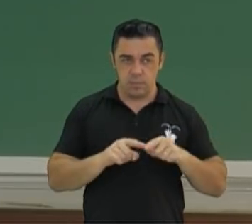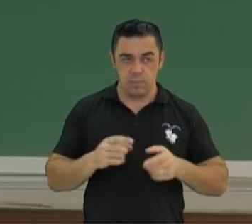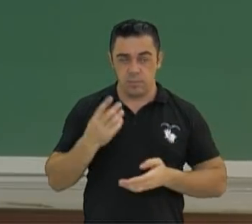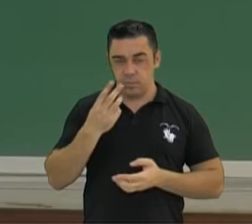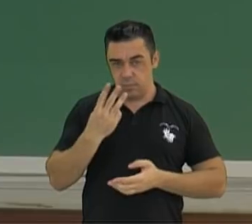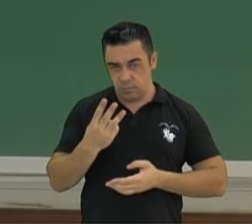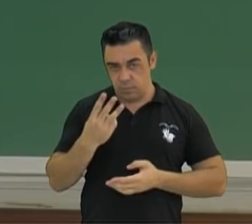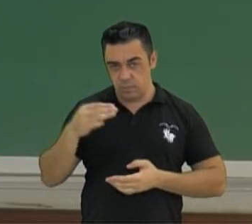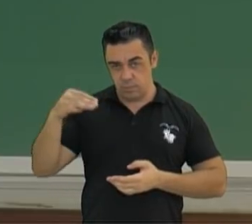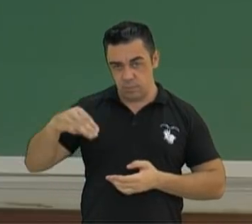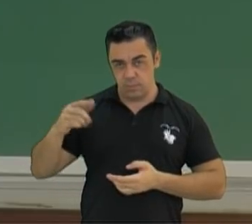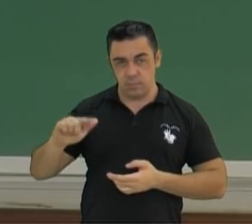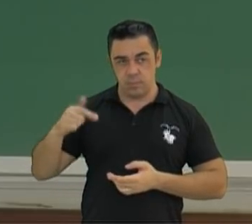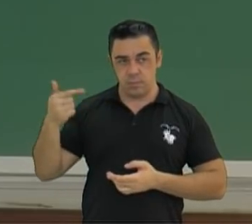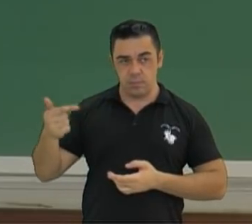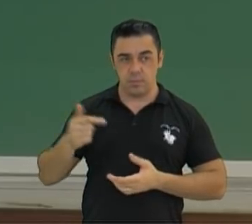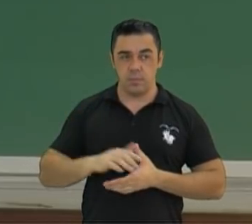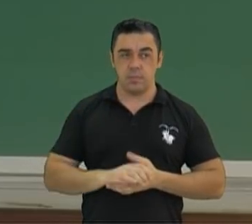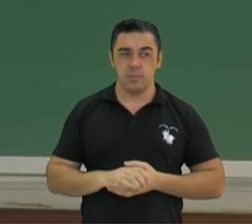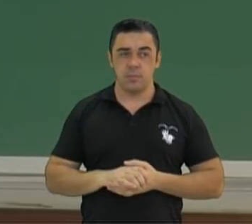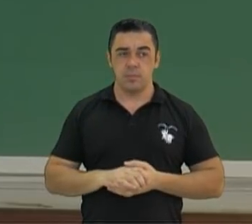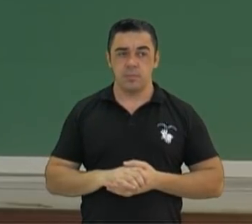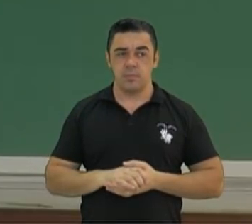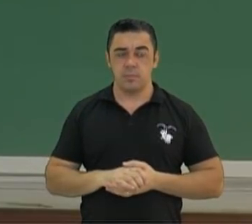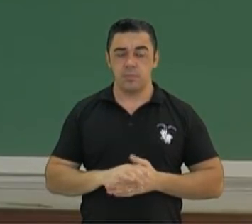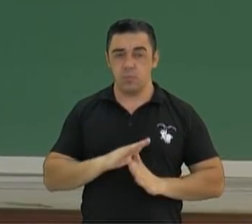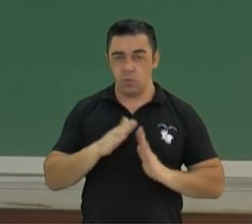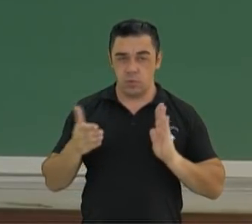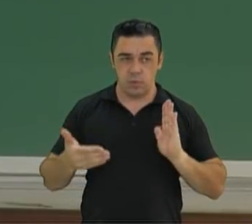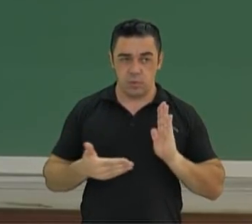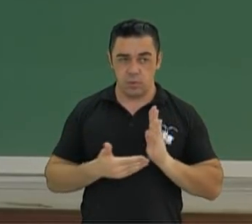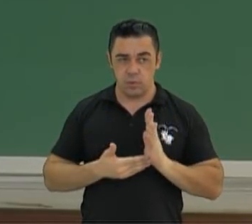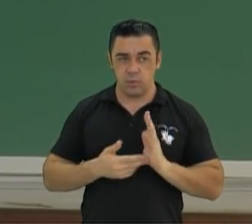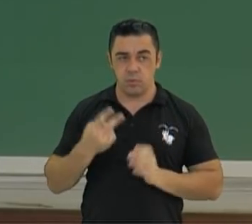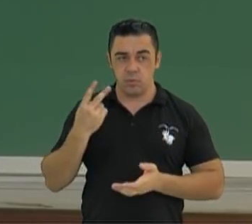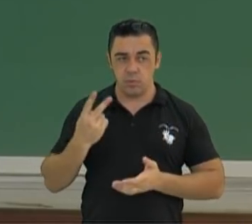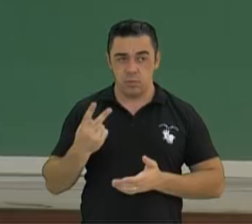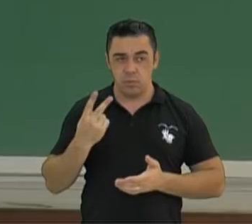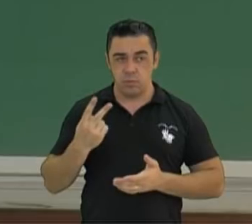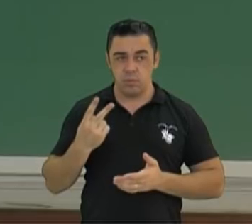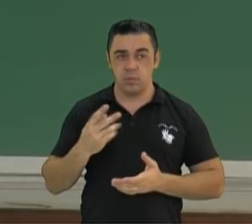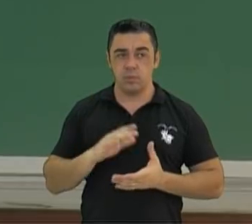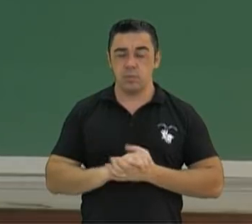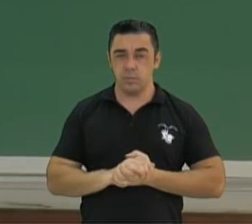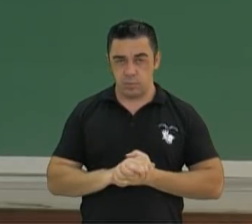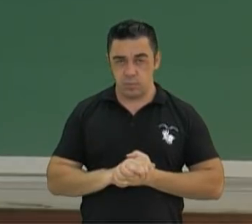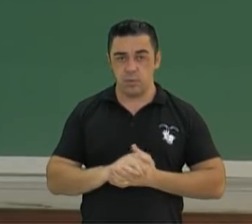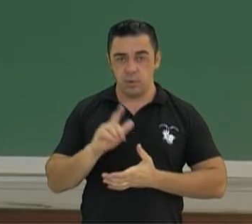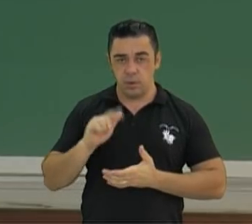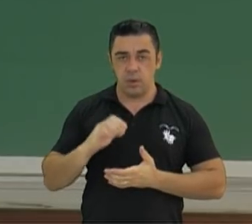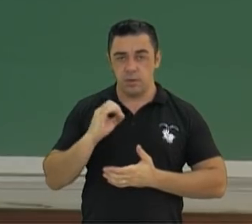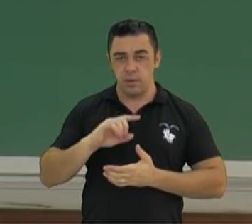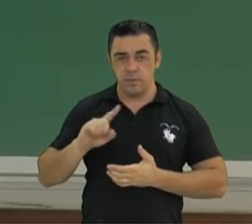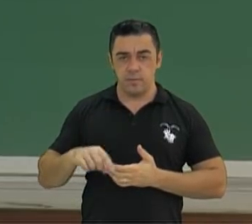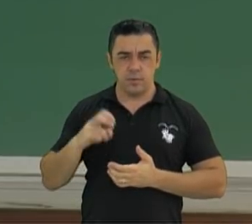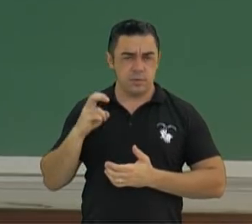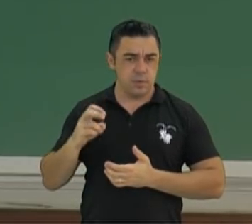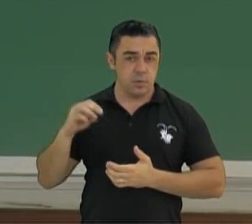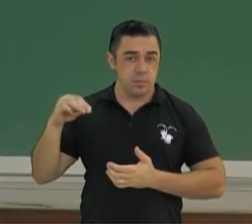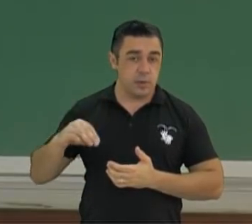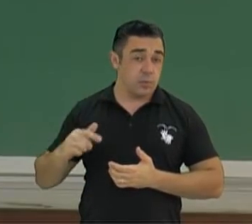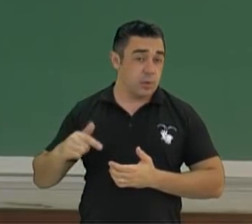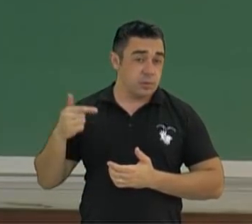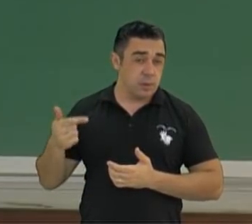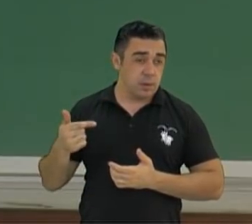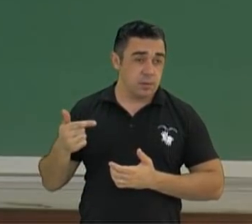é 3 metros quadrados. A área total dos 2 quadrados é 0,5 metros quadrados.